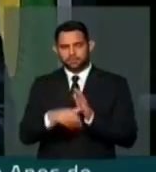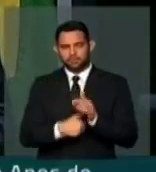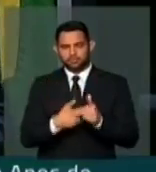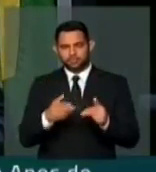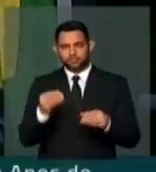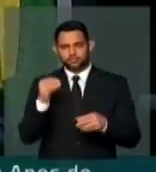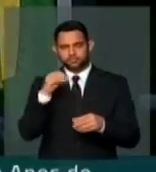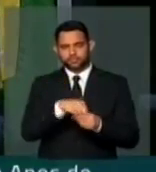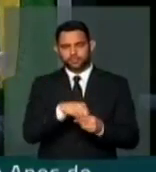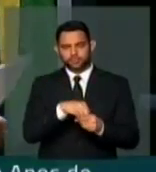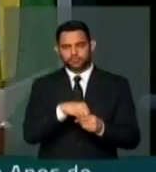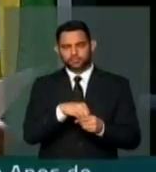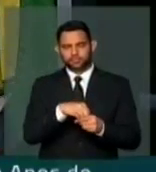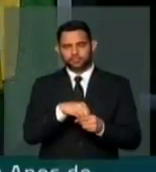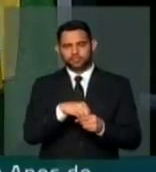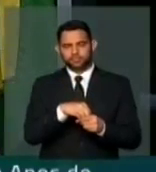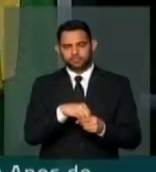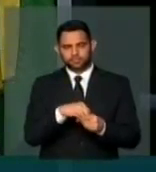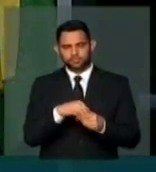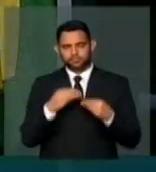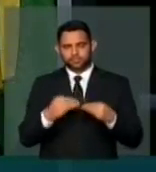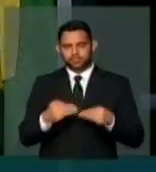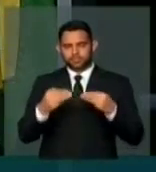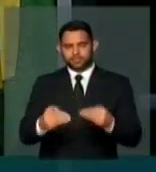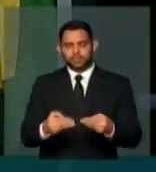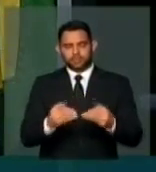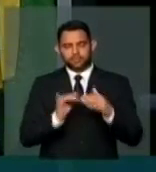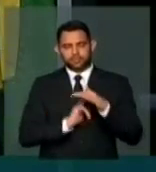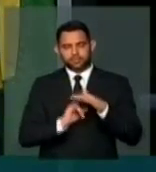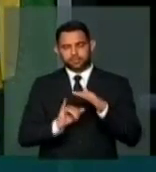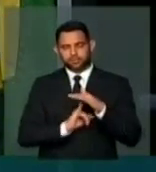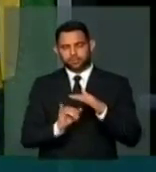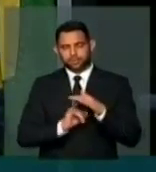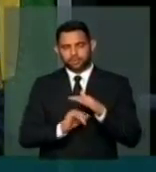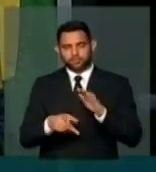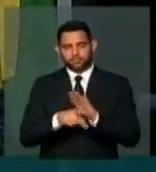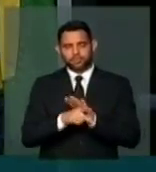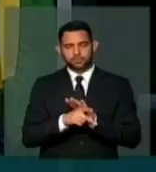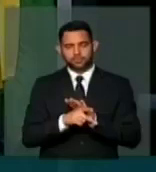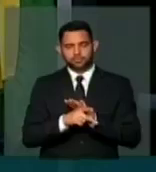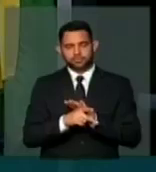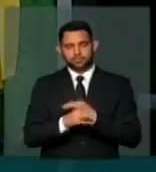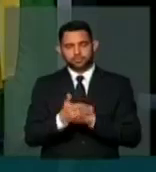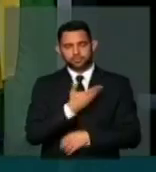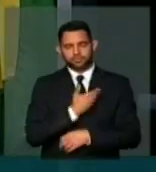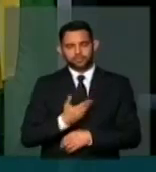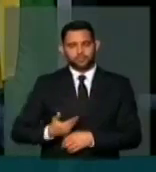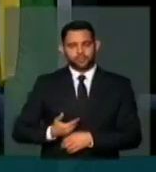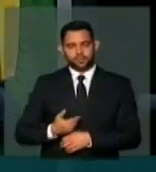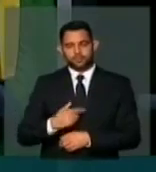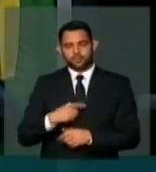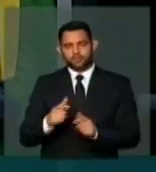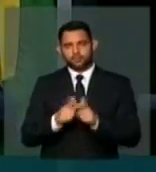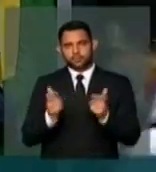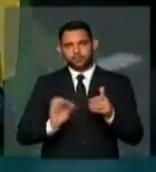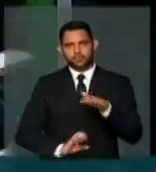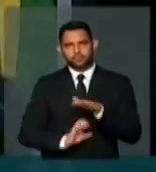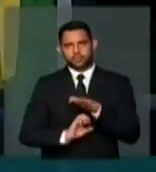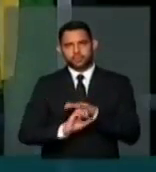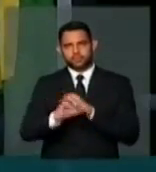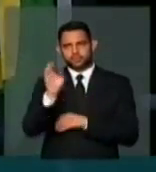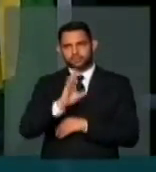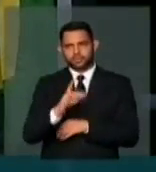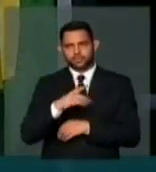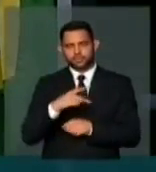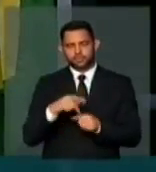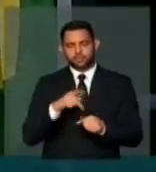tomam conta das máquinas estatais, as poderosas máquinas estatais. A maior empresa do país